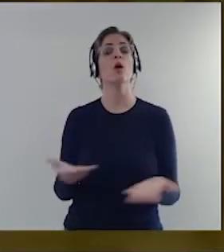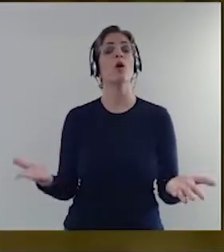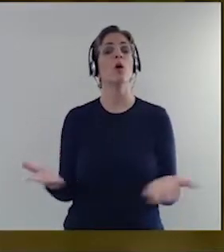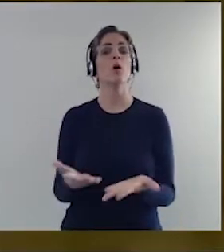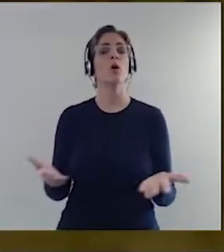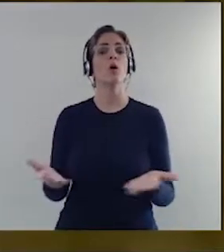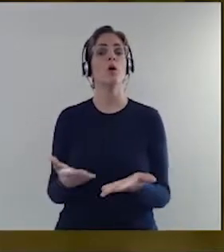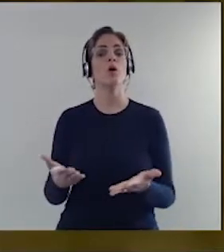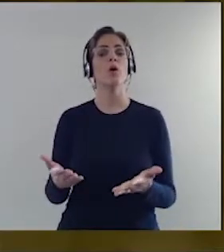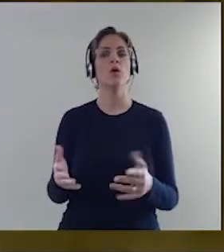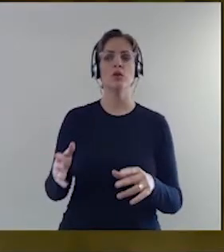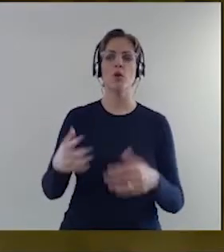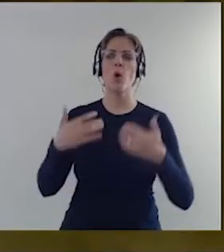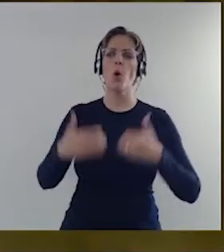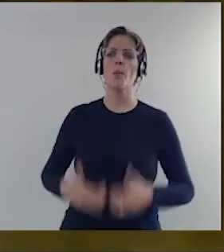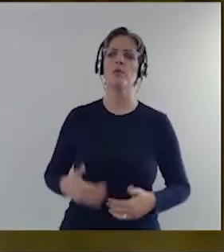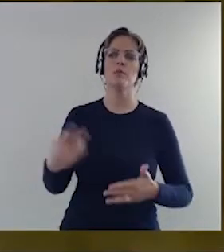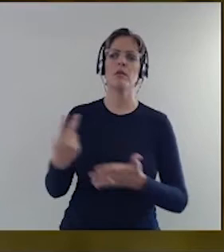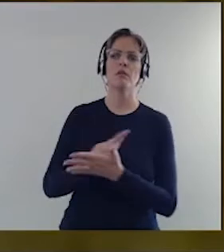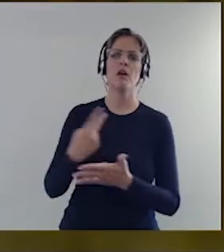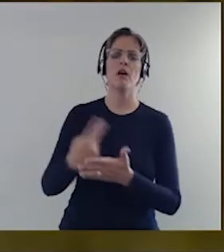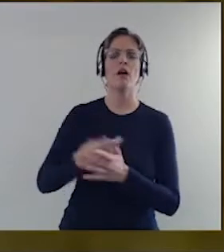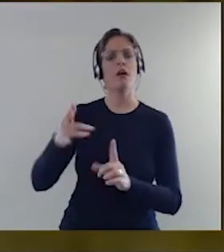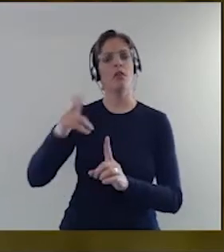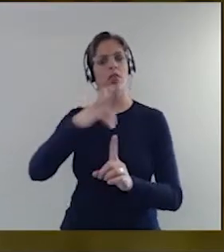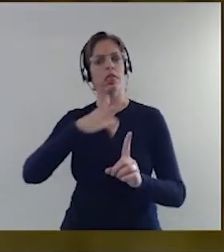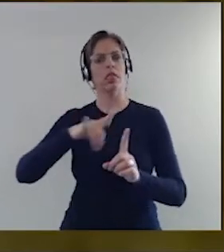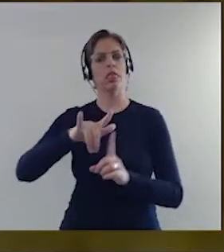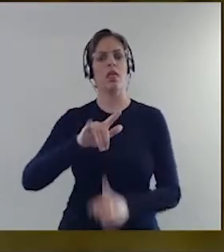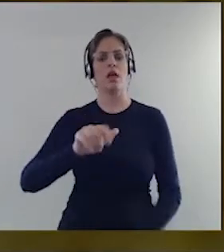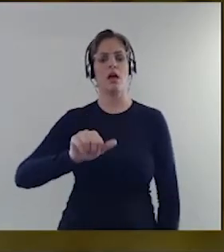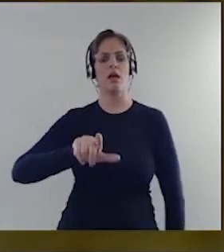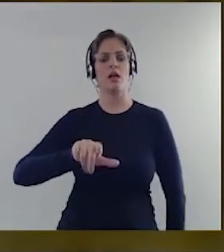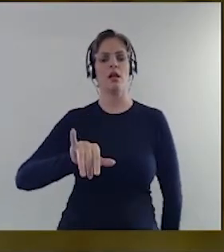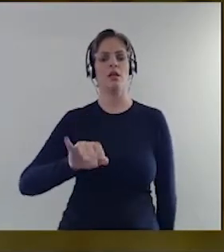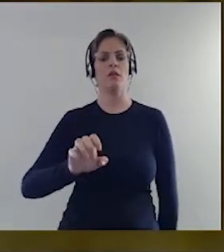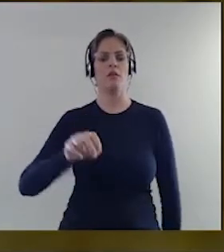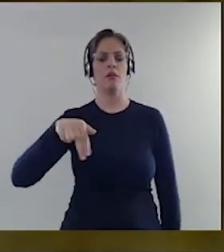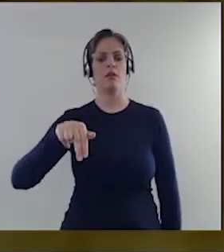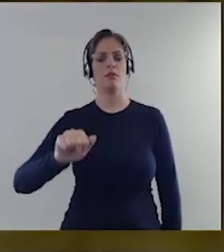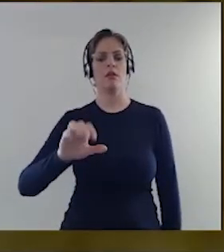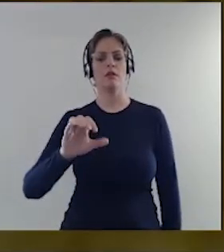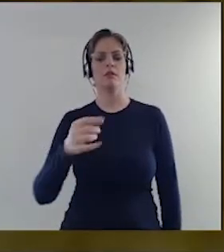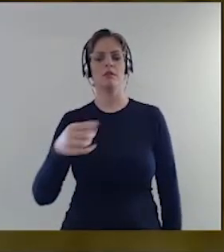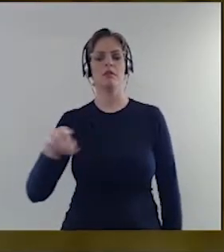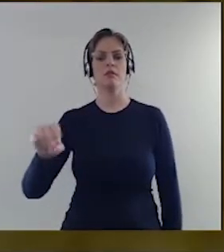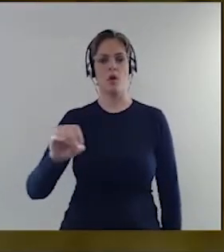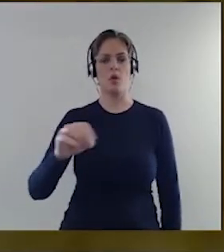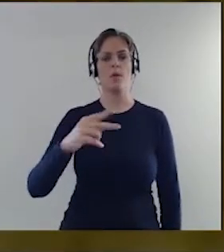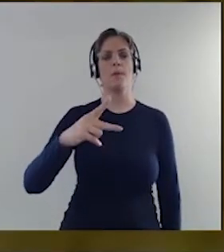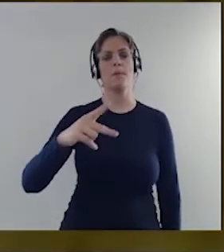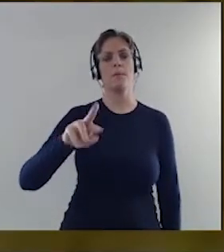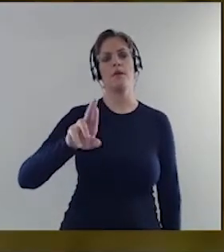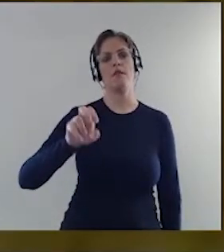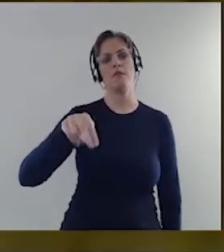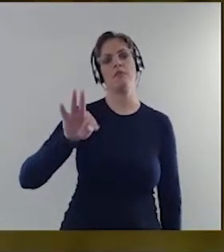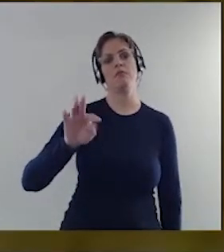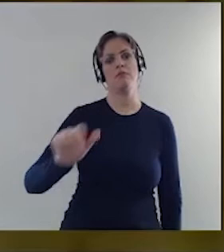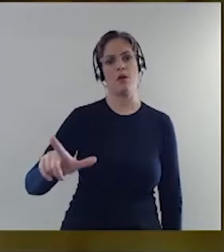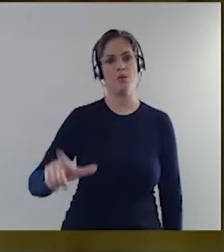de alienação parental. Alienação parental, em razão do nosso pouco tempo, pode